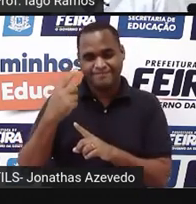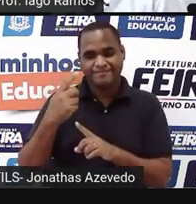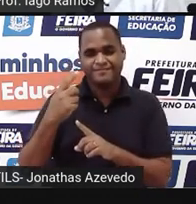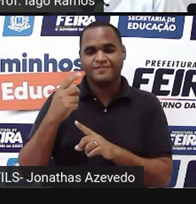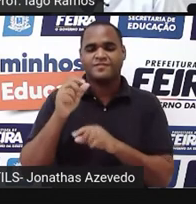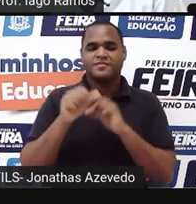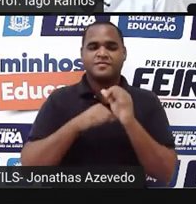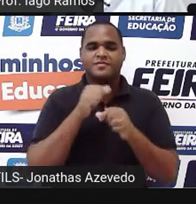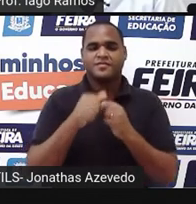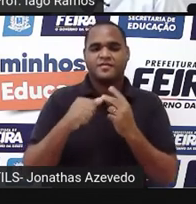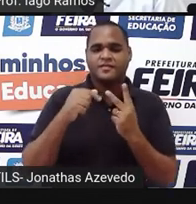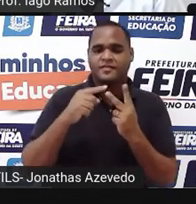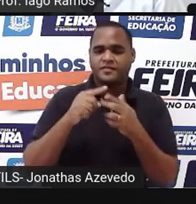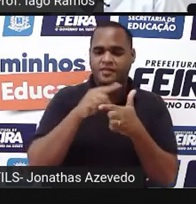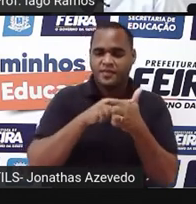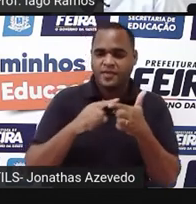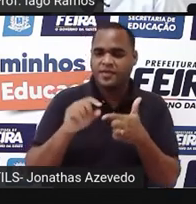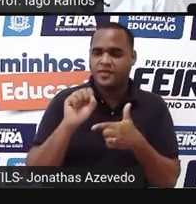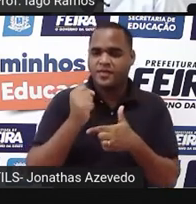dividido por 8 embaixo.